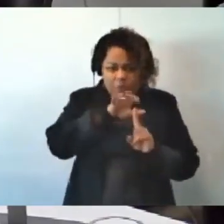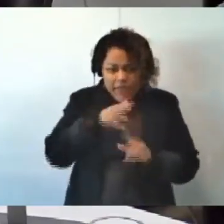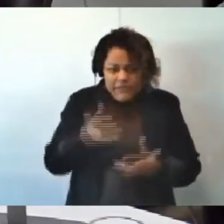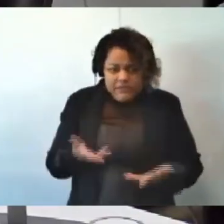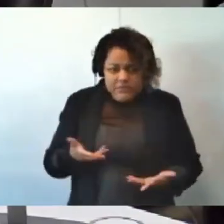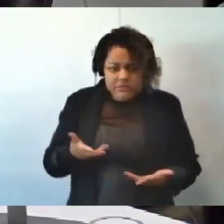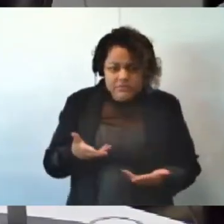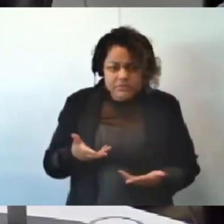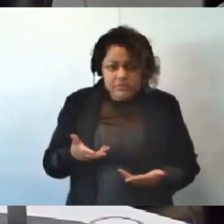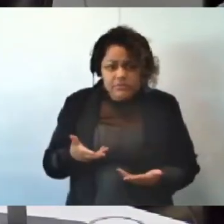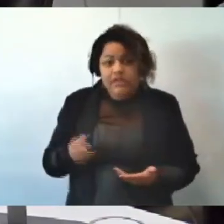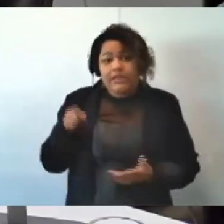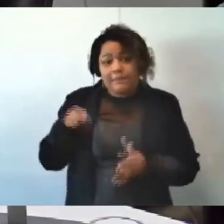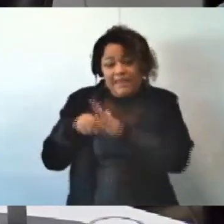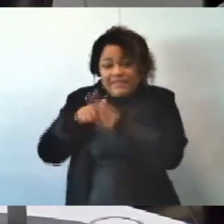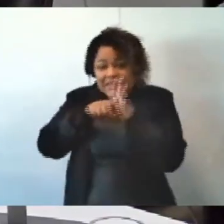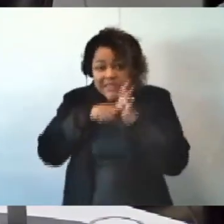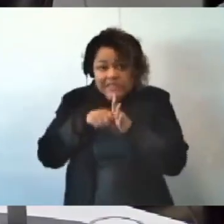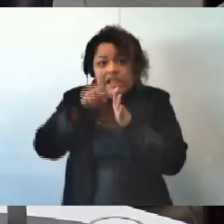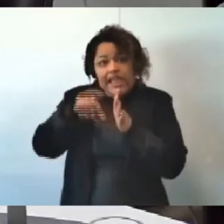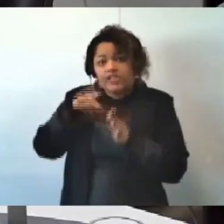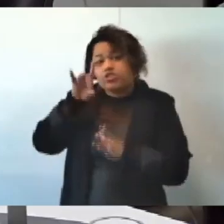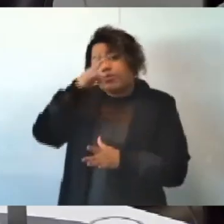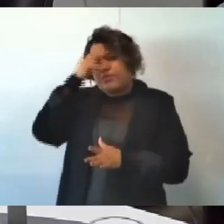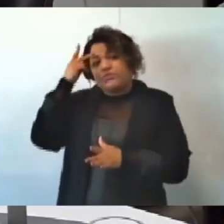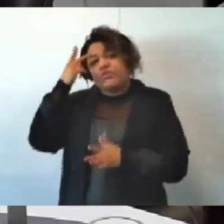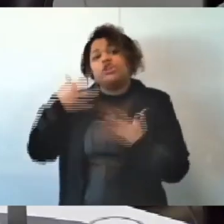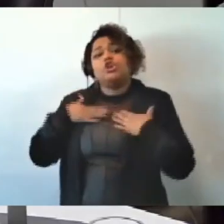morador. Né?